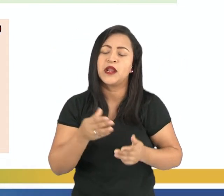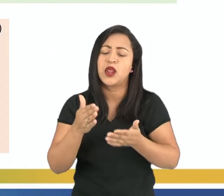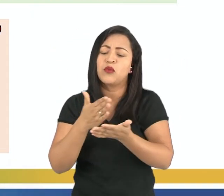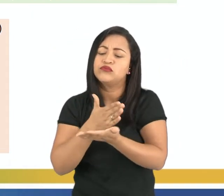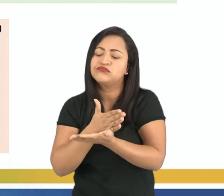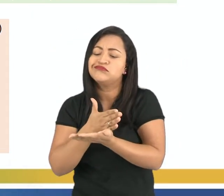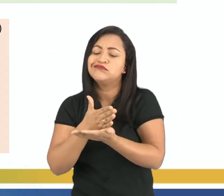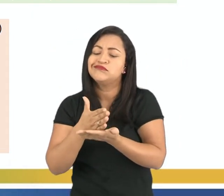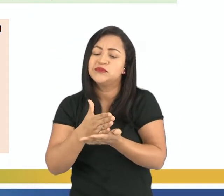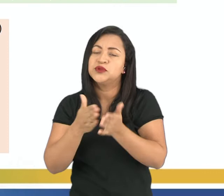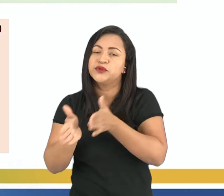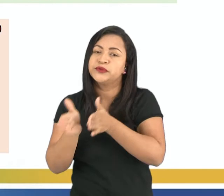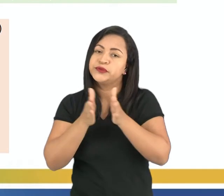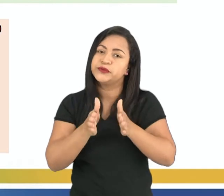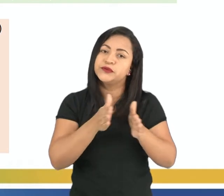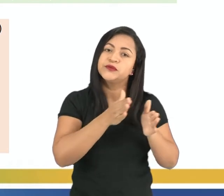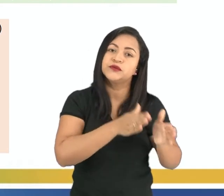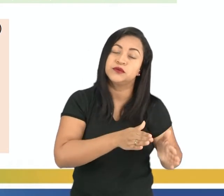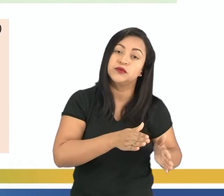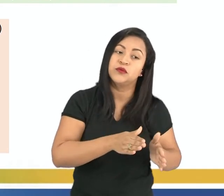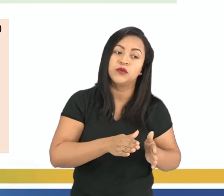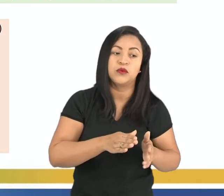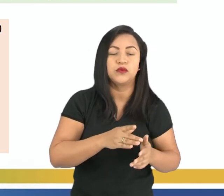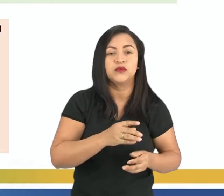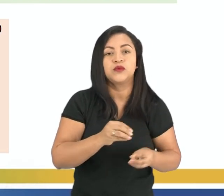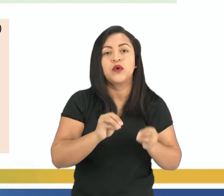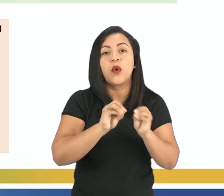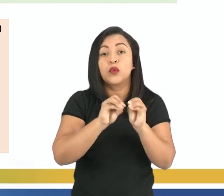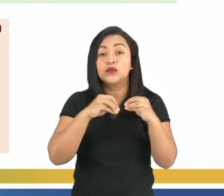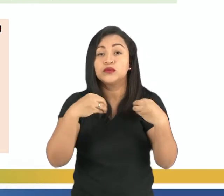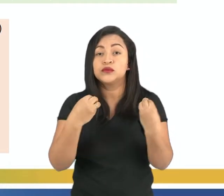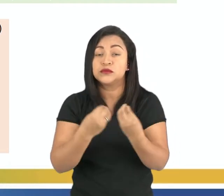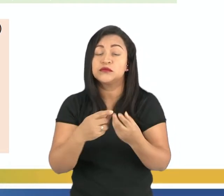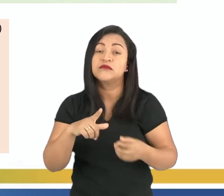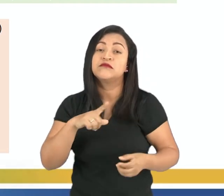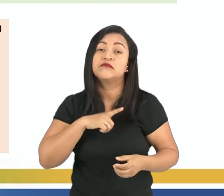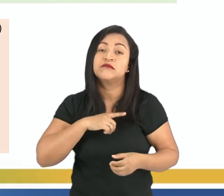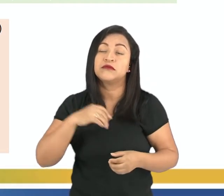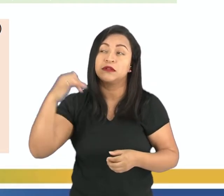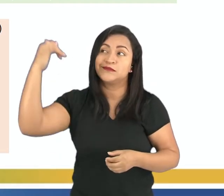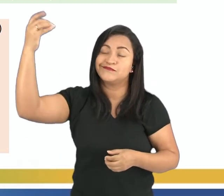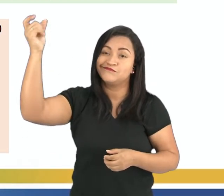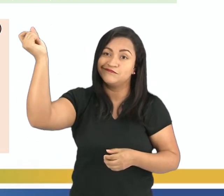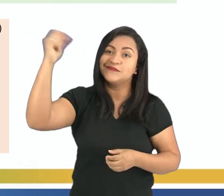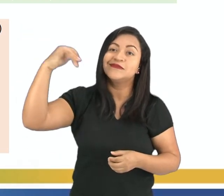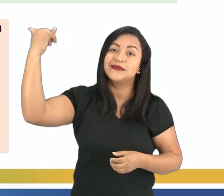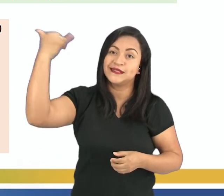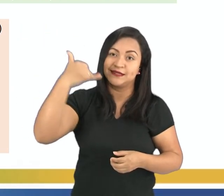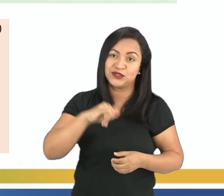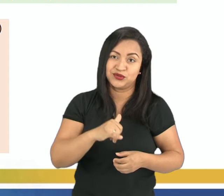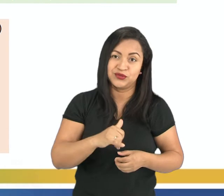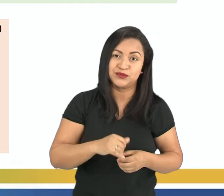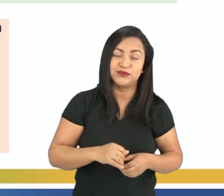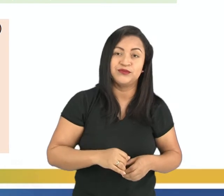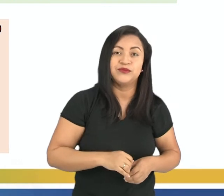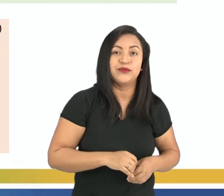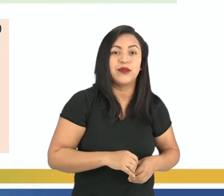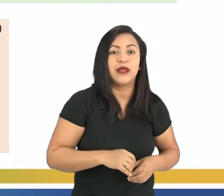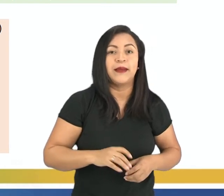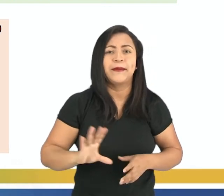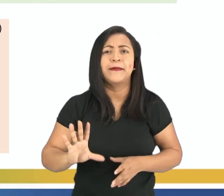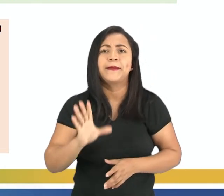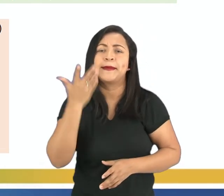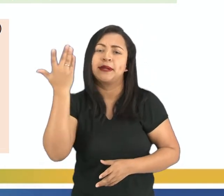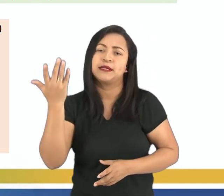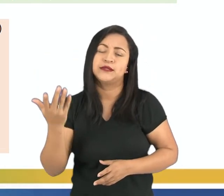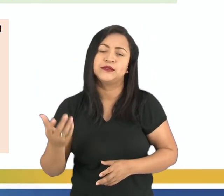no qual os organismos eles vão obter energia para realizar as suas atividades, tá? Esse